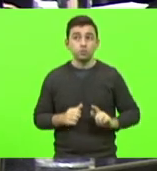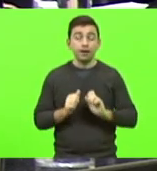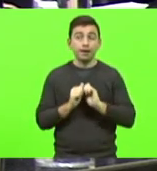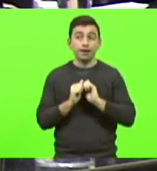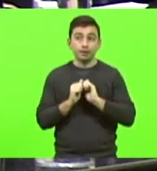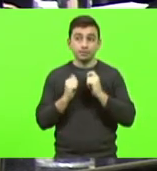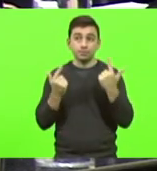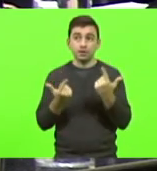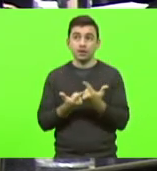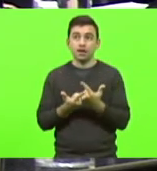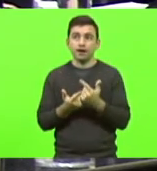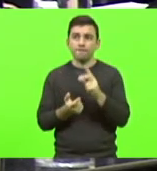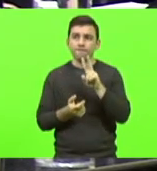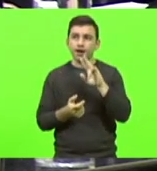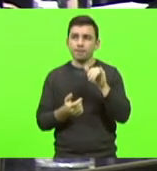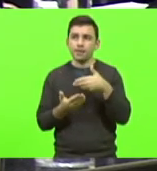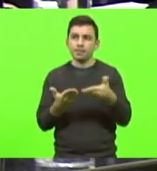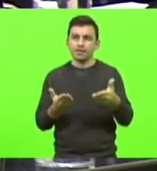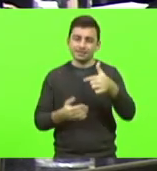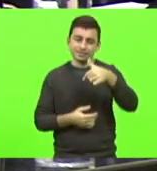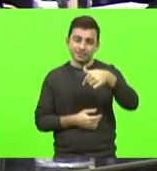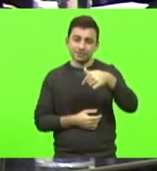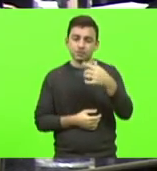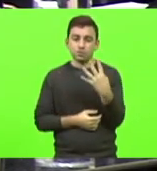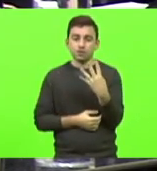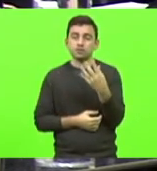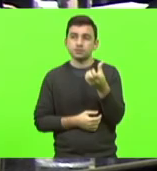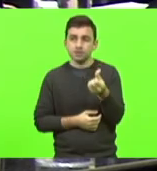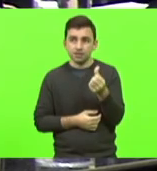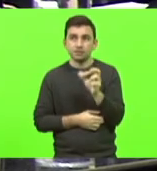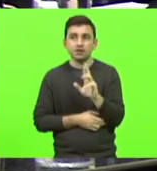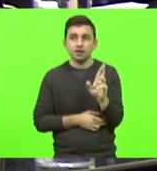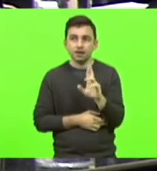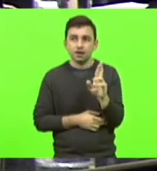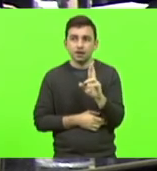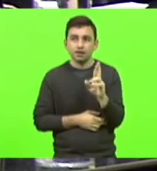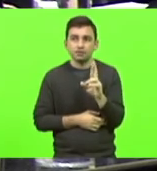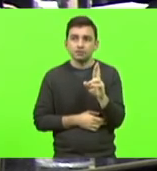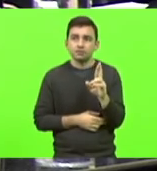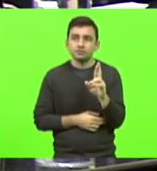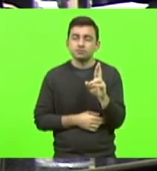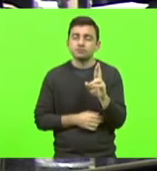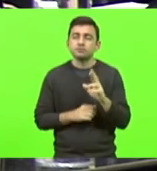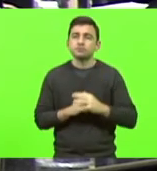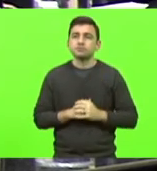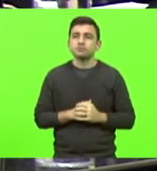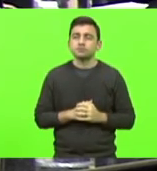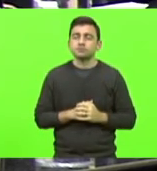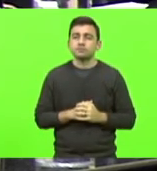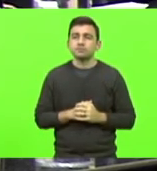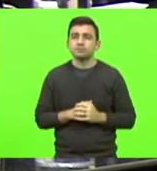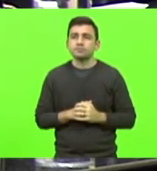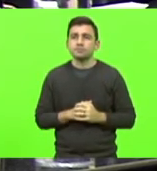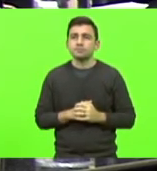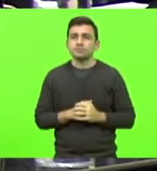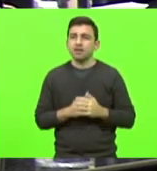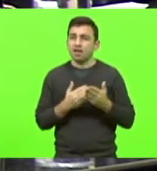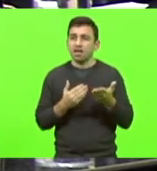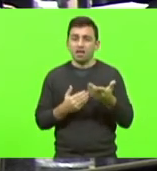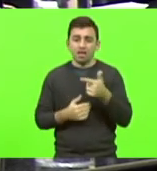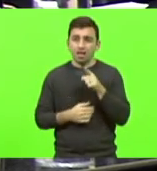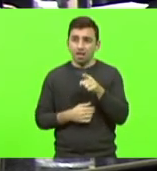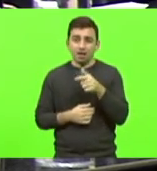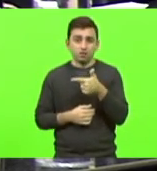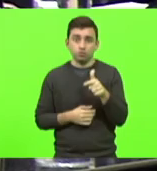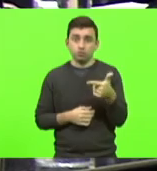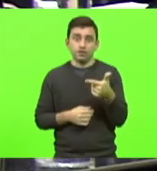vai perder por mês r$ 746 e 69 centavos ela não tem super